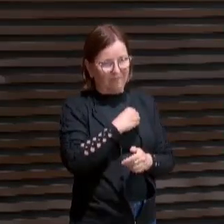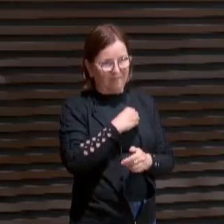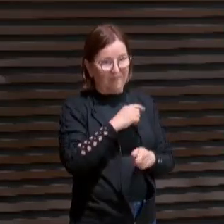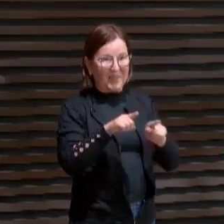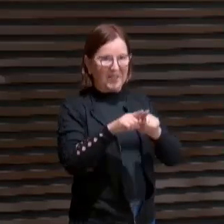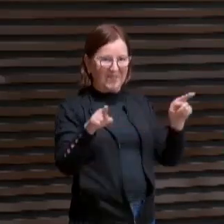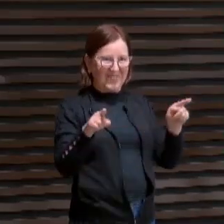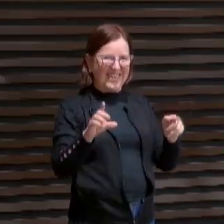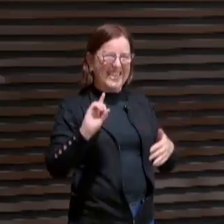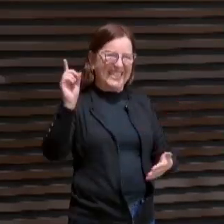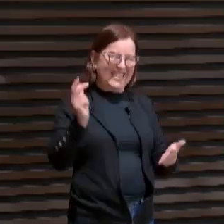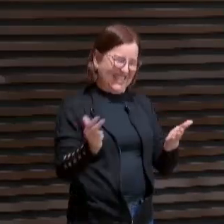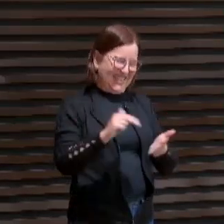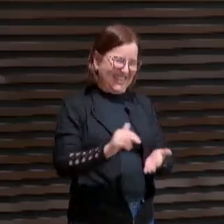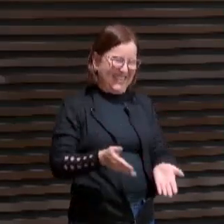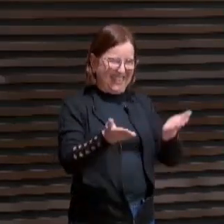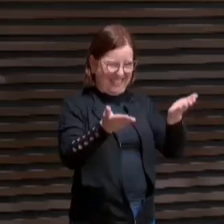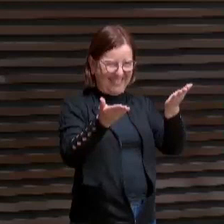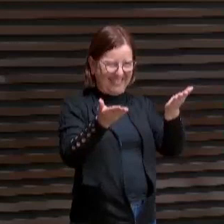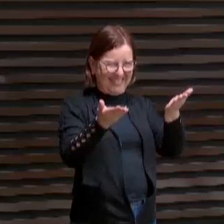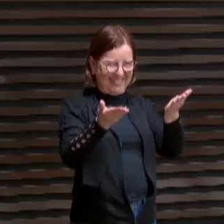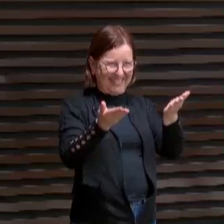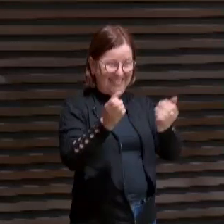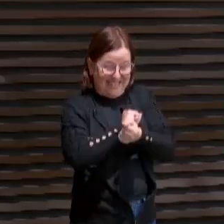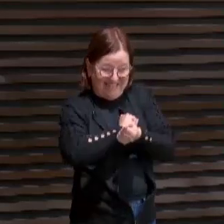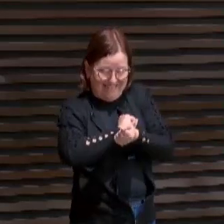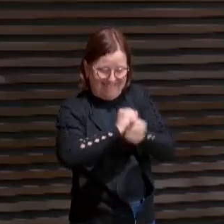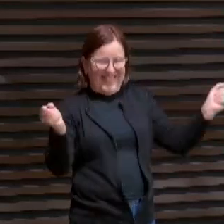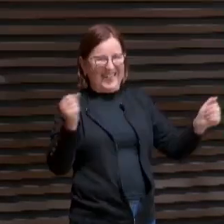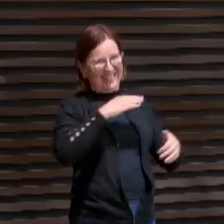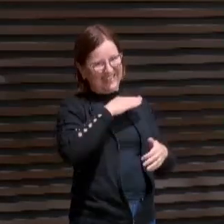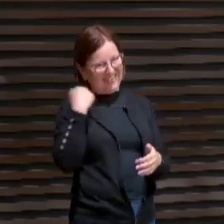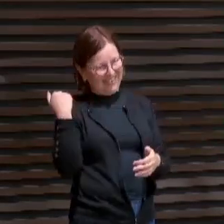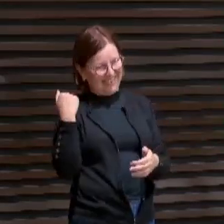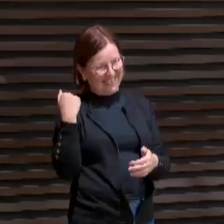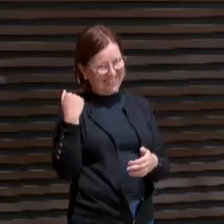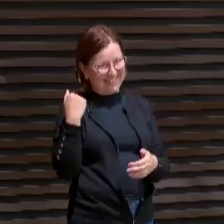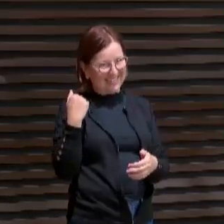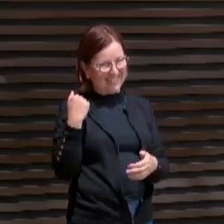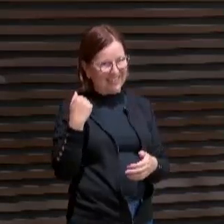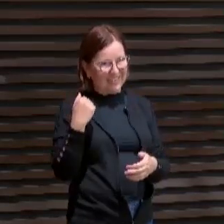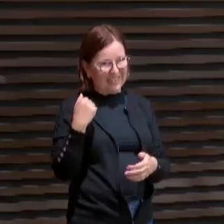Deus ressuscitou, rompendo os grilhões da morte, porquanto não era